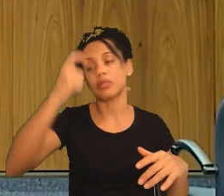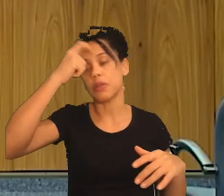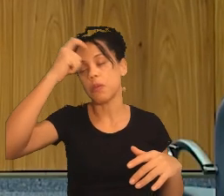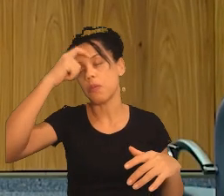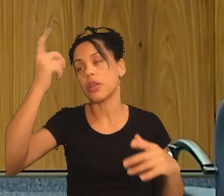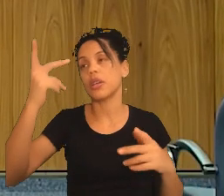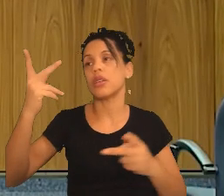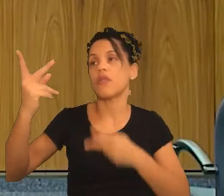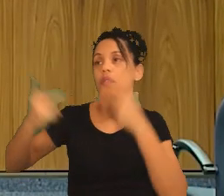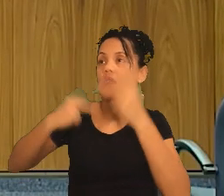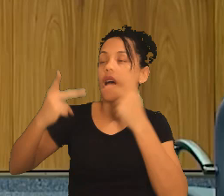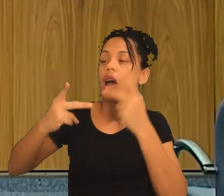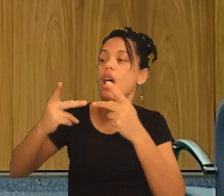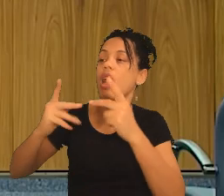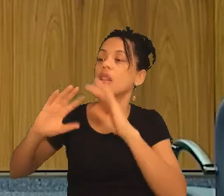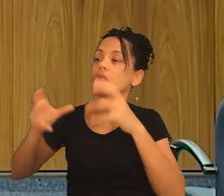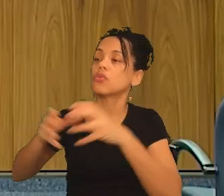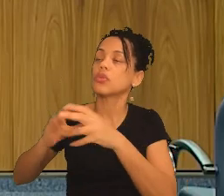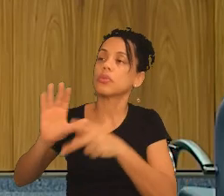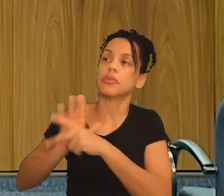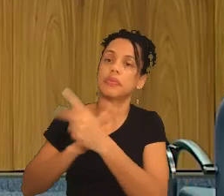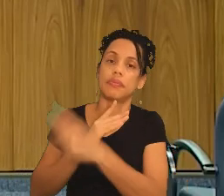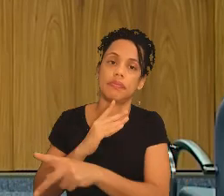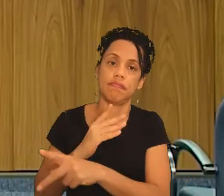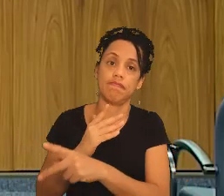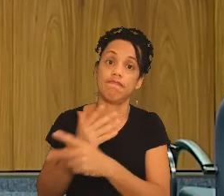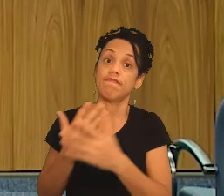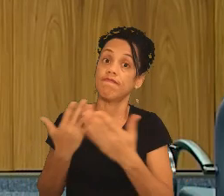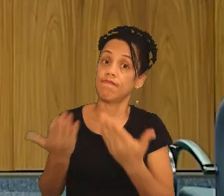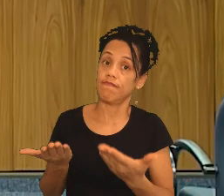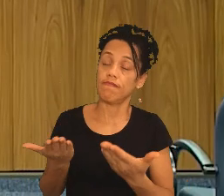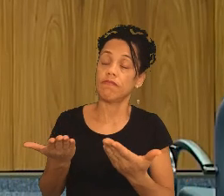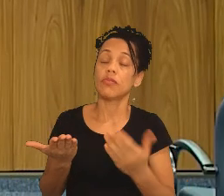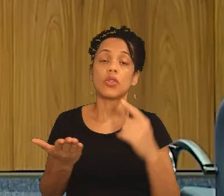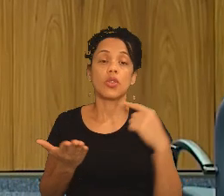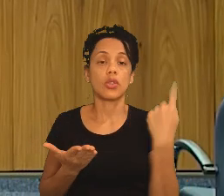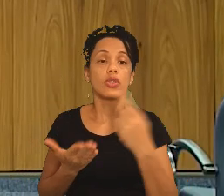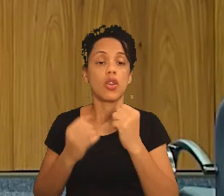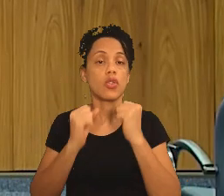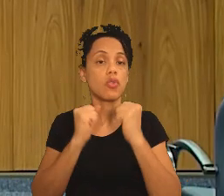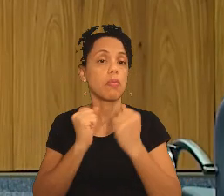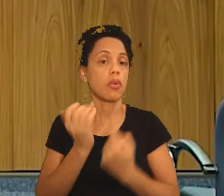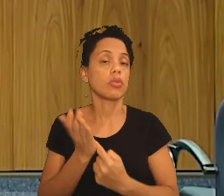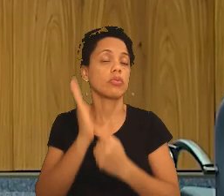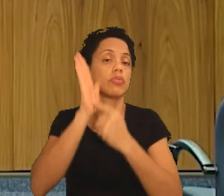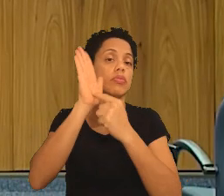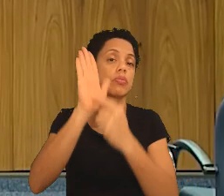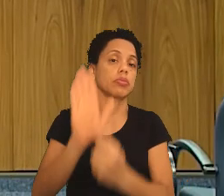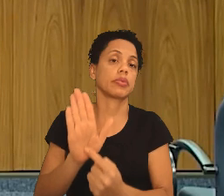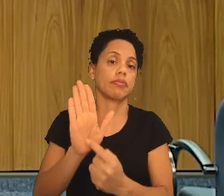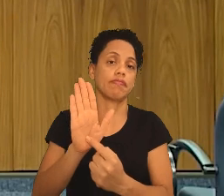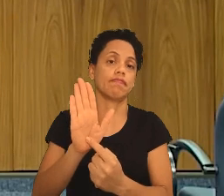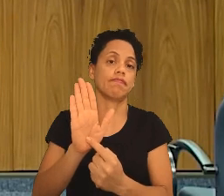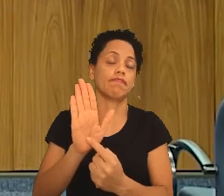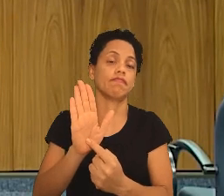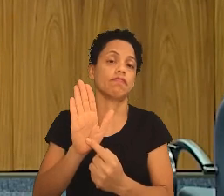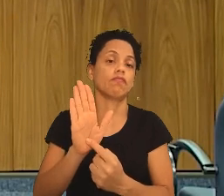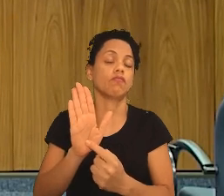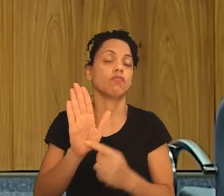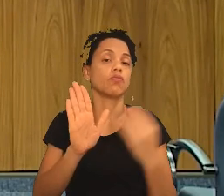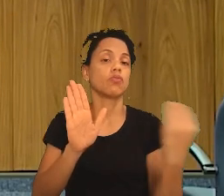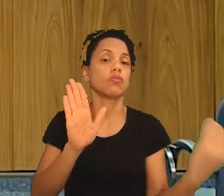visão são mais importantes do que outras. Verdades registrais que vêm para os processos seriam mais importantes